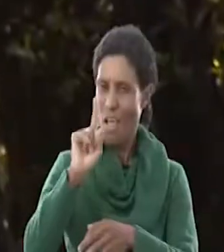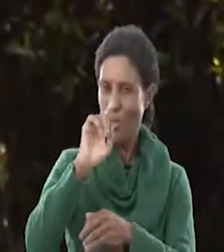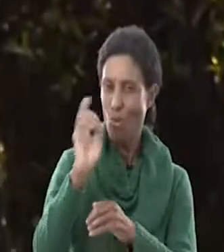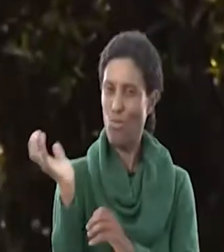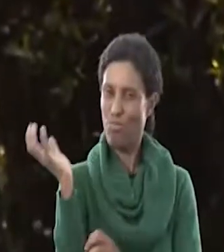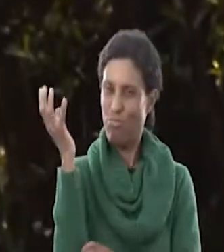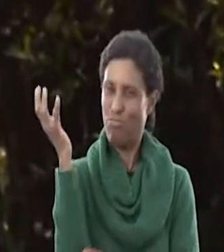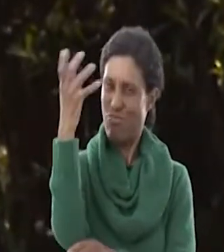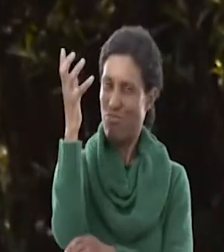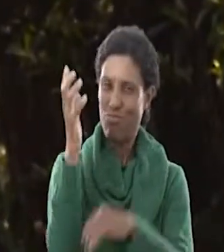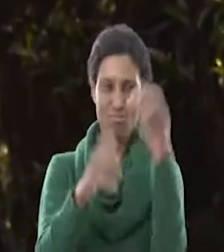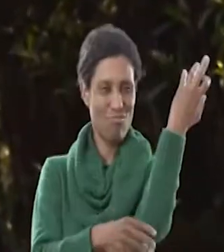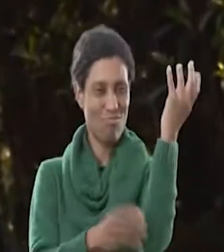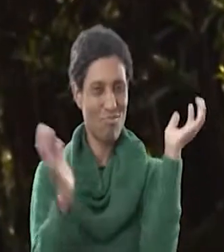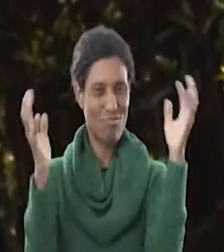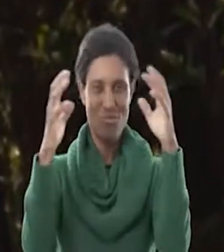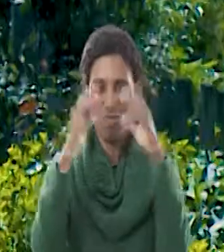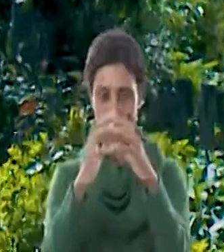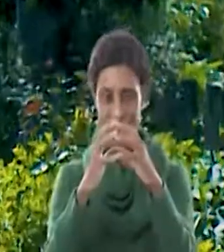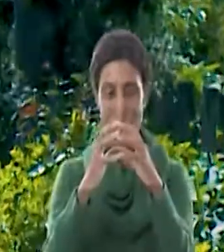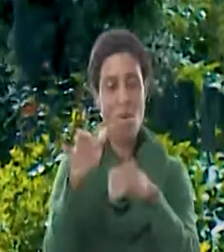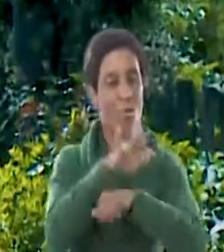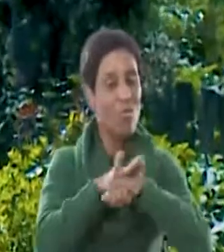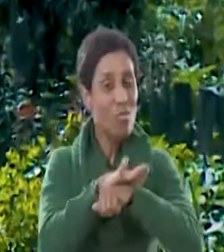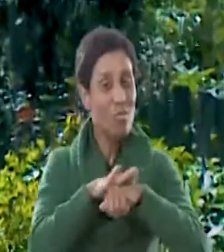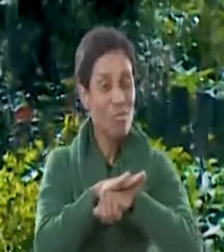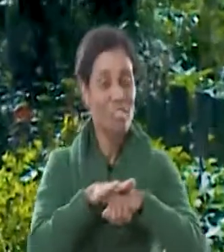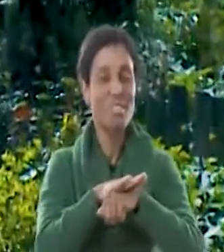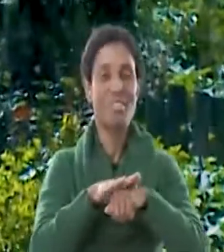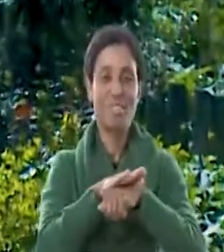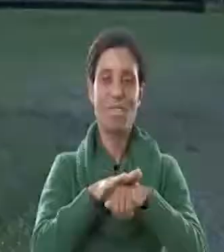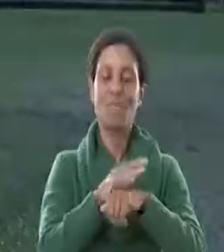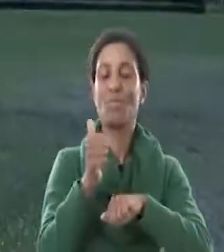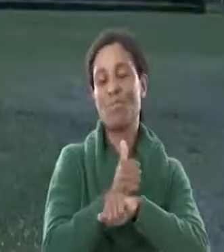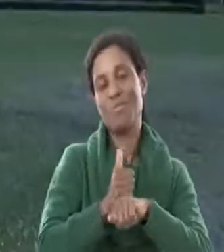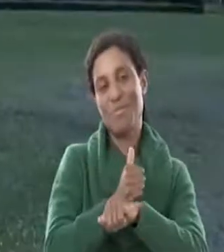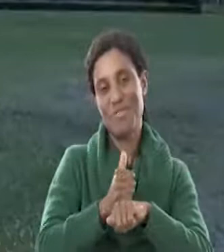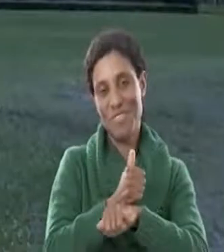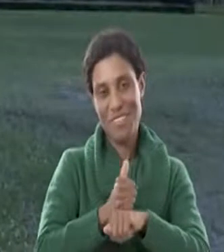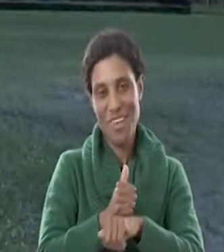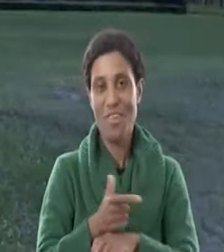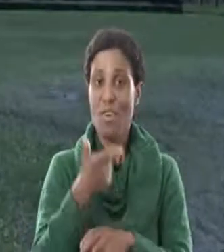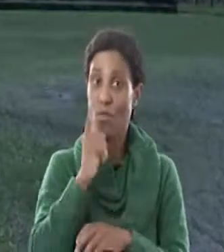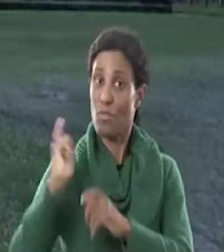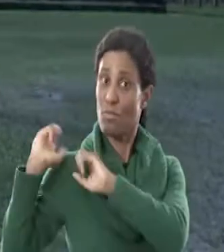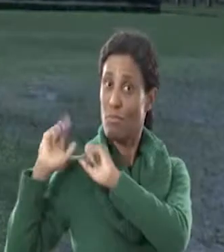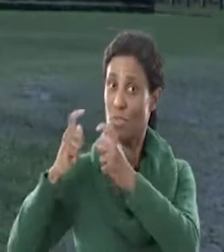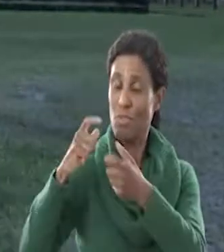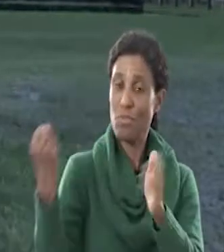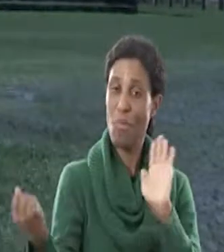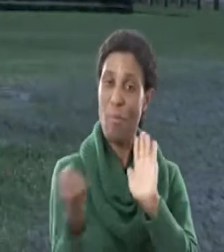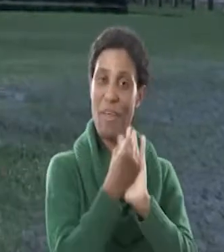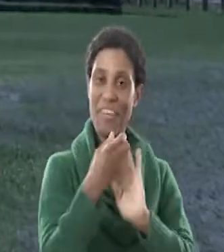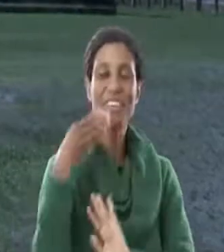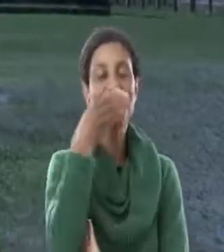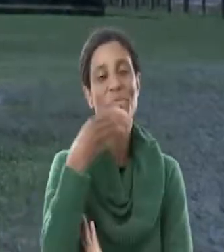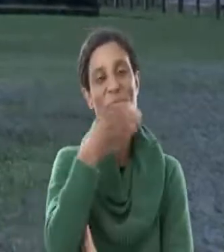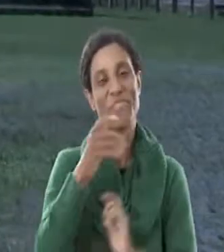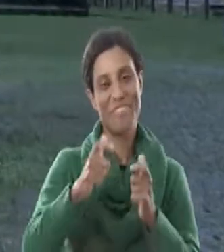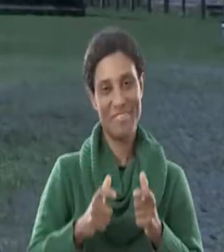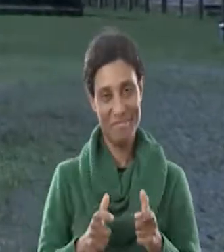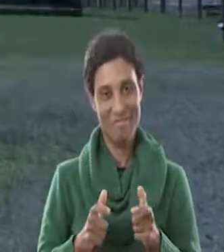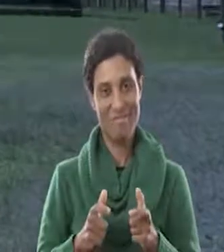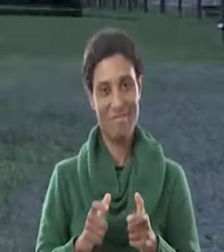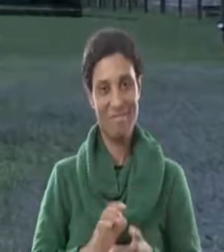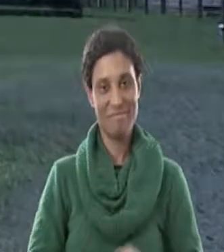Lá no Túnel Verde, conversamos com um produtor que adquiriu uma das mais tradicionais e antigas marcas de